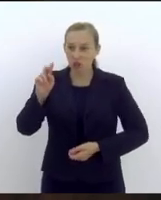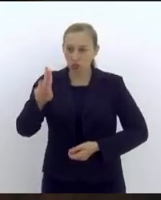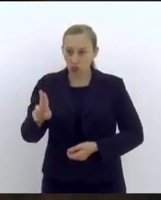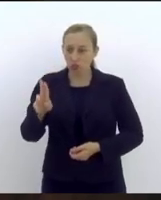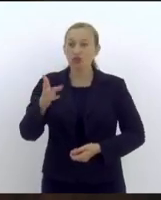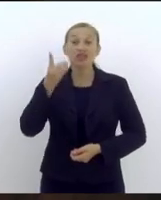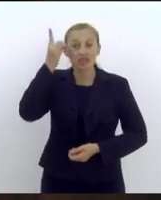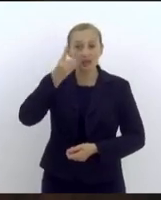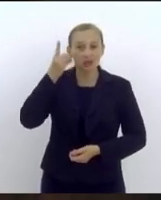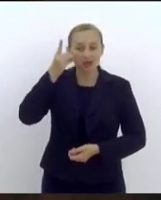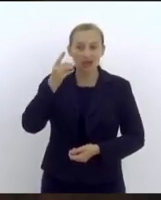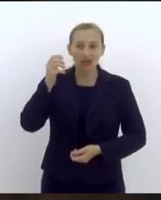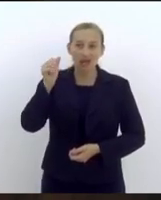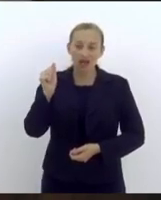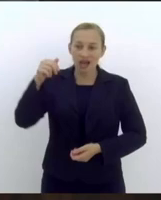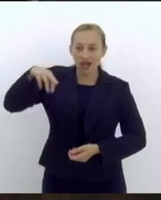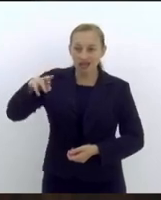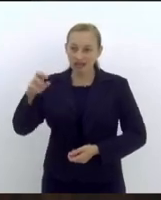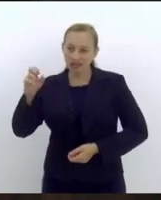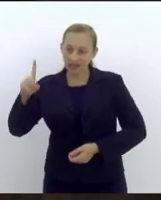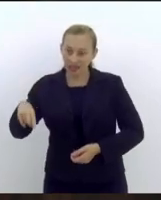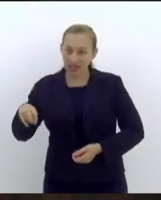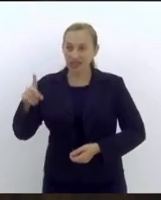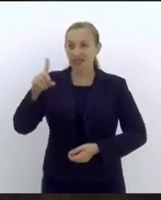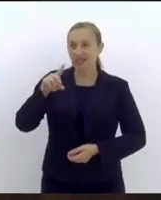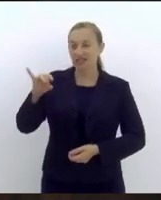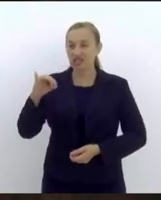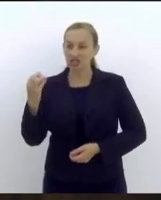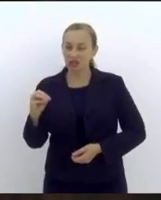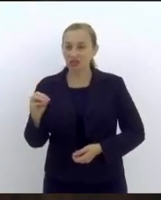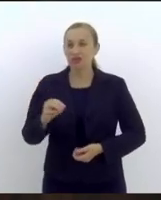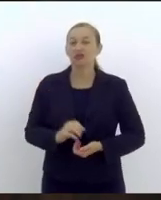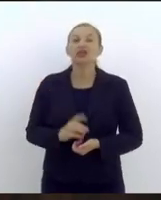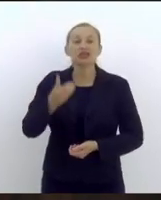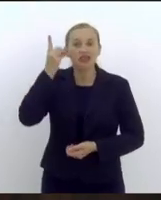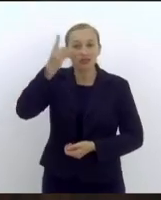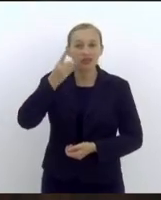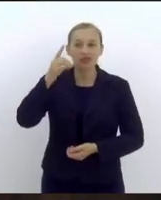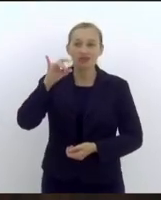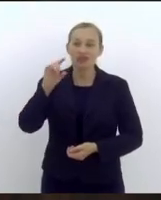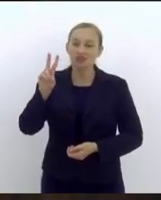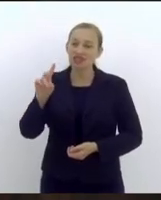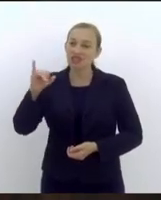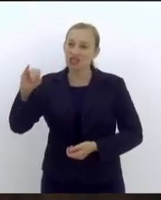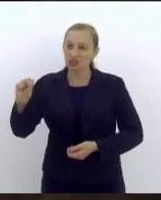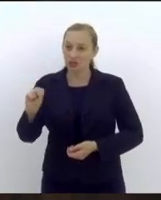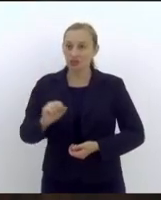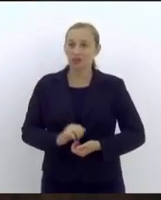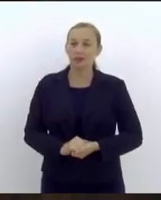Deputado Andrézinho siciliano Deputado Vinícius cozzolino